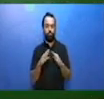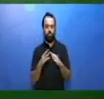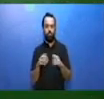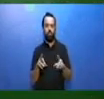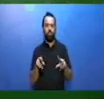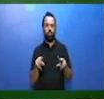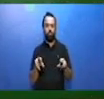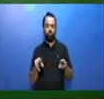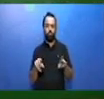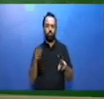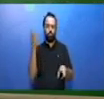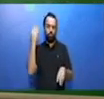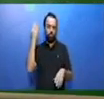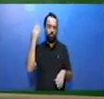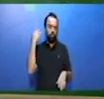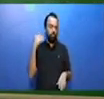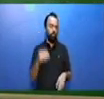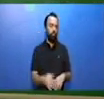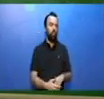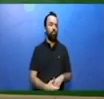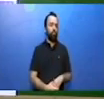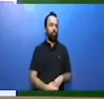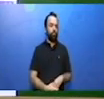aspectos. Certo?